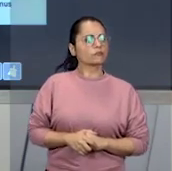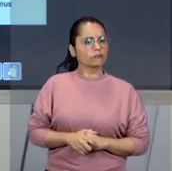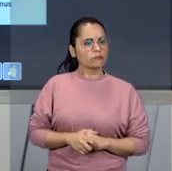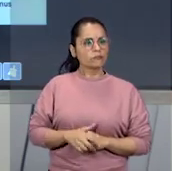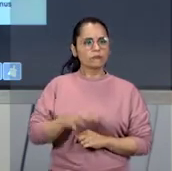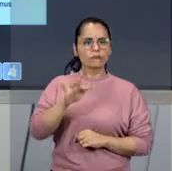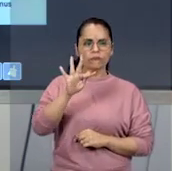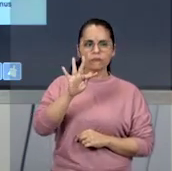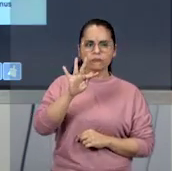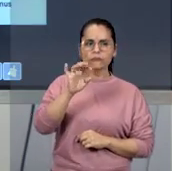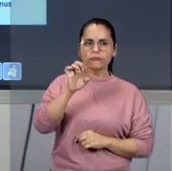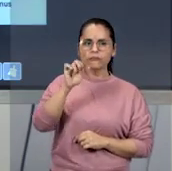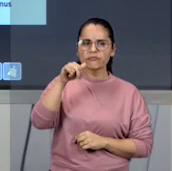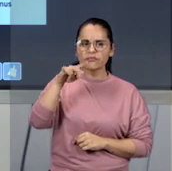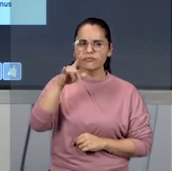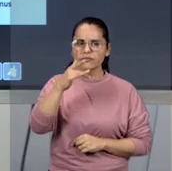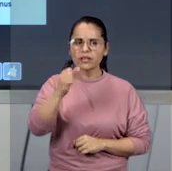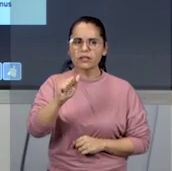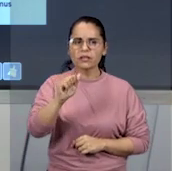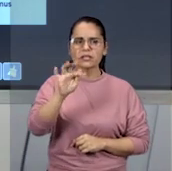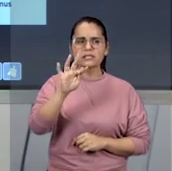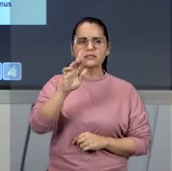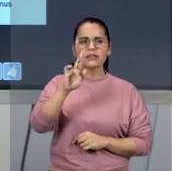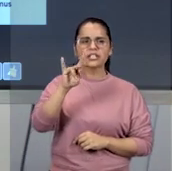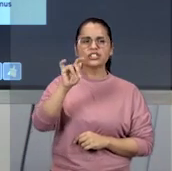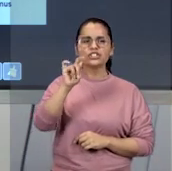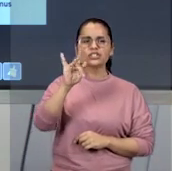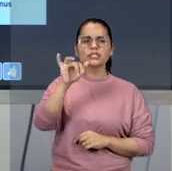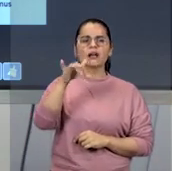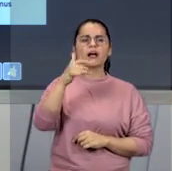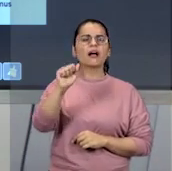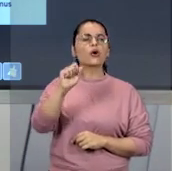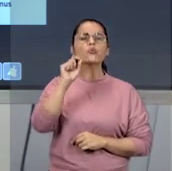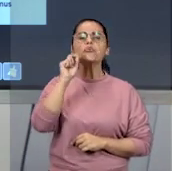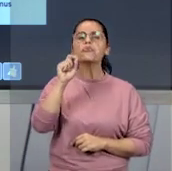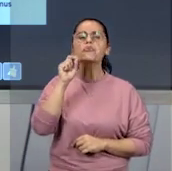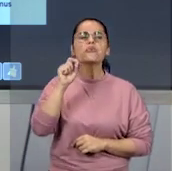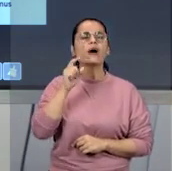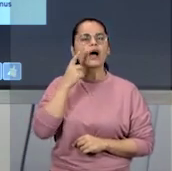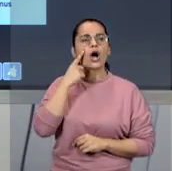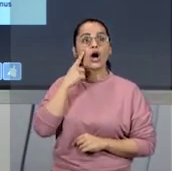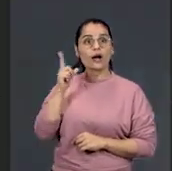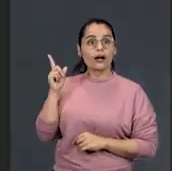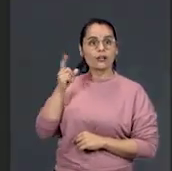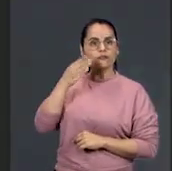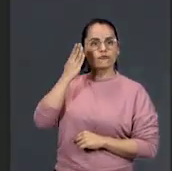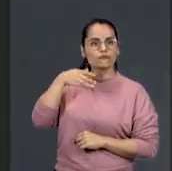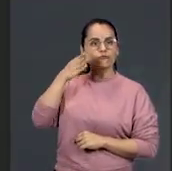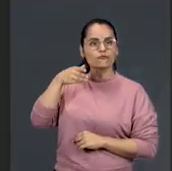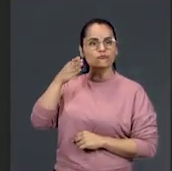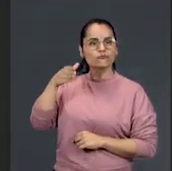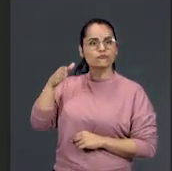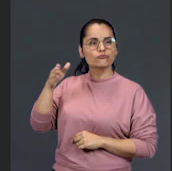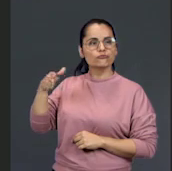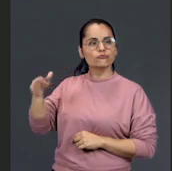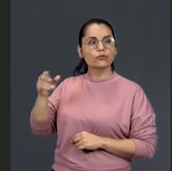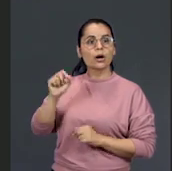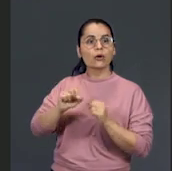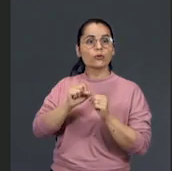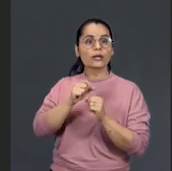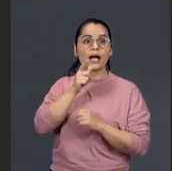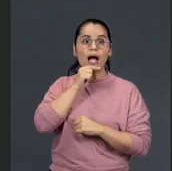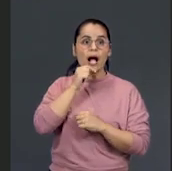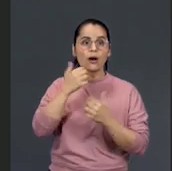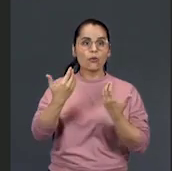Fendas faringianas, o que é isso, Marisa? Olha, aqui ó, essas fendas aqui vão permitir que a